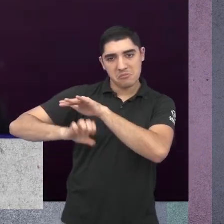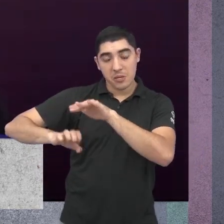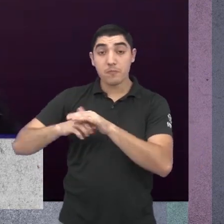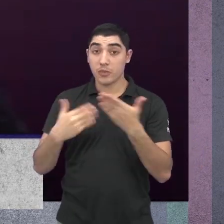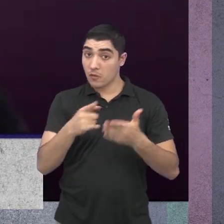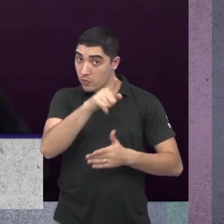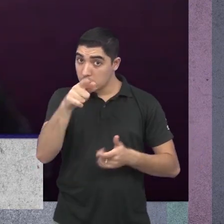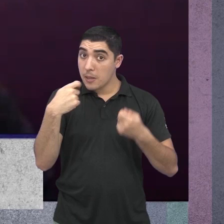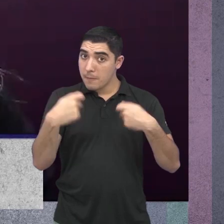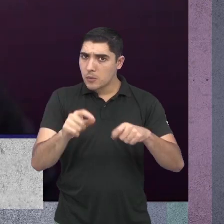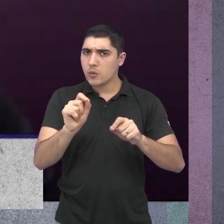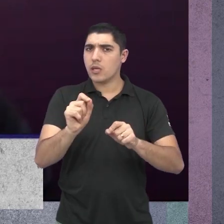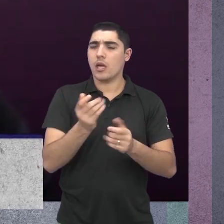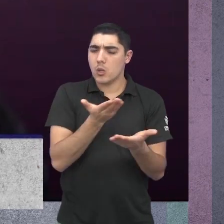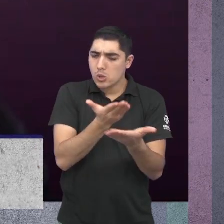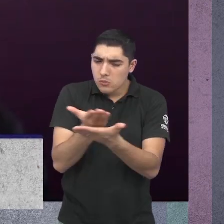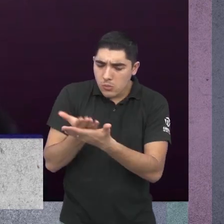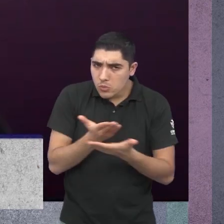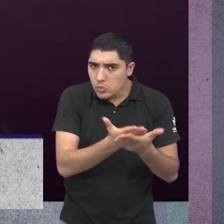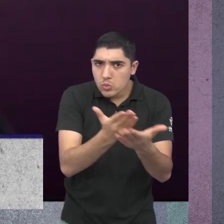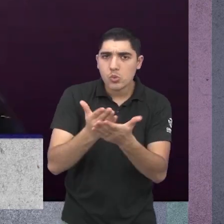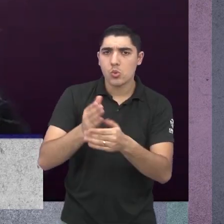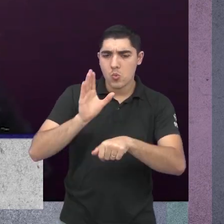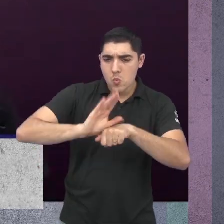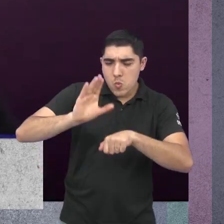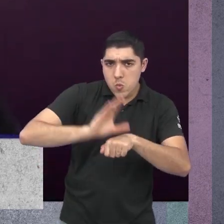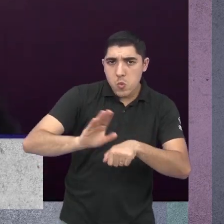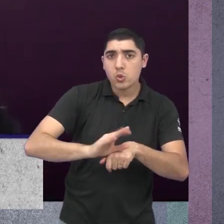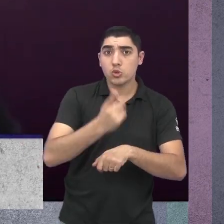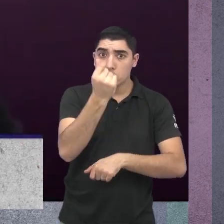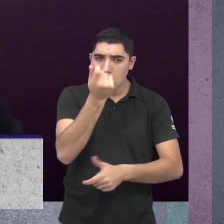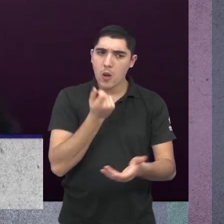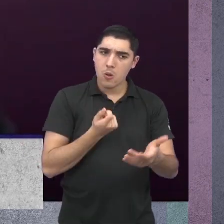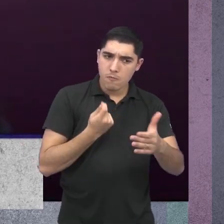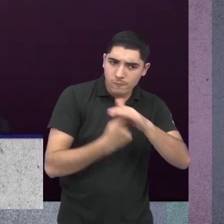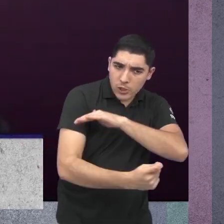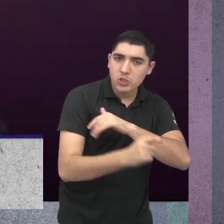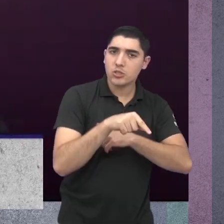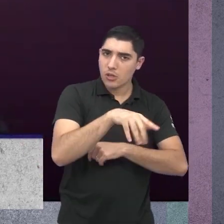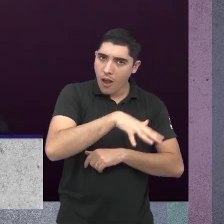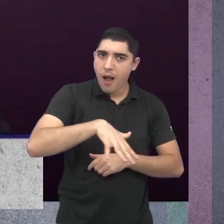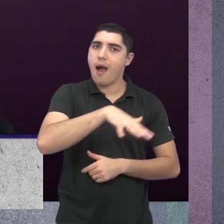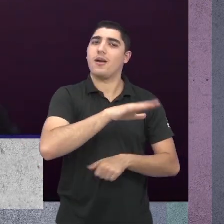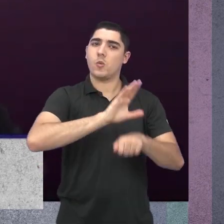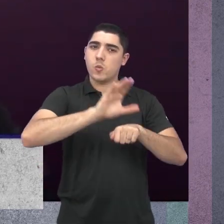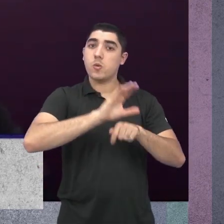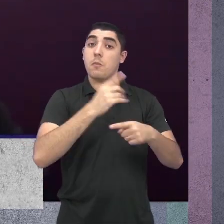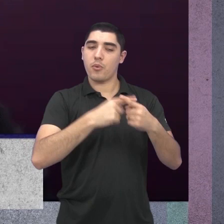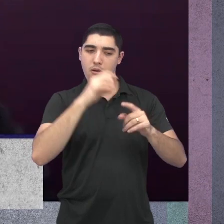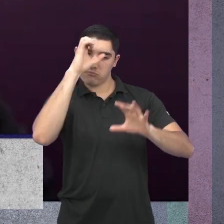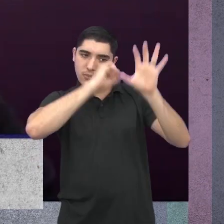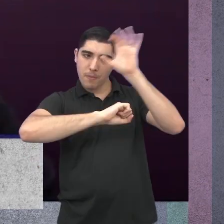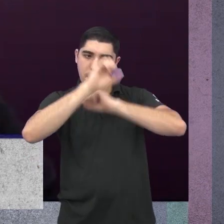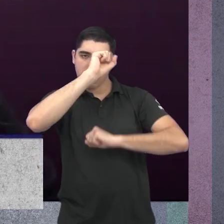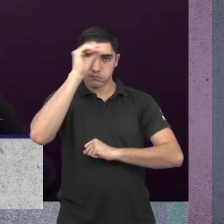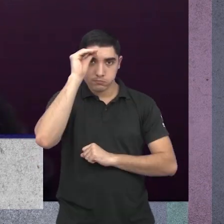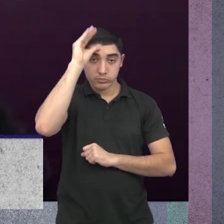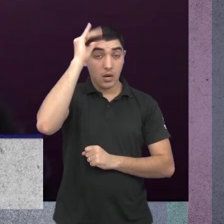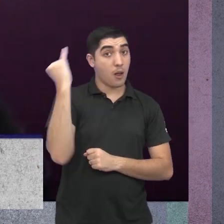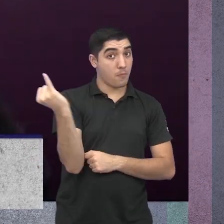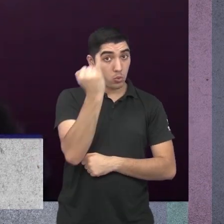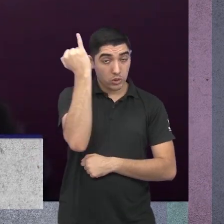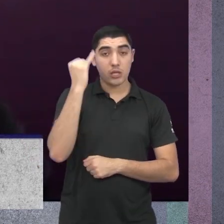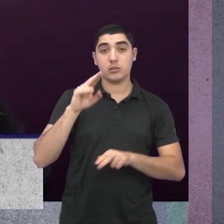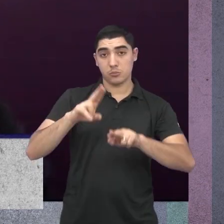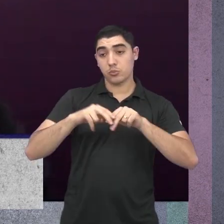atento, invista em conhecimentos, em cursos, em ferramentas, em tecnologia. Nessa área cada vez mais